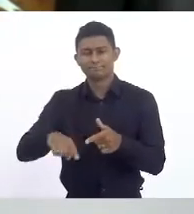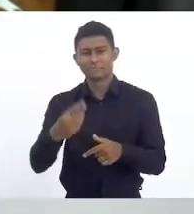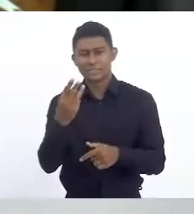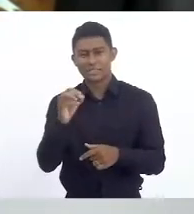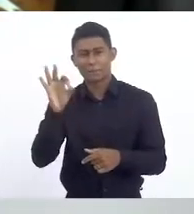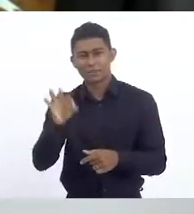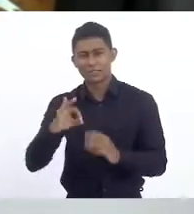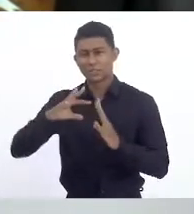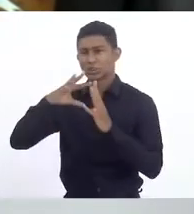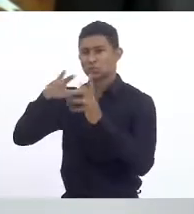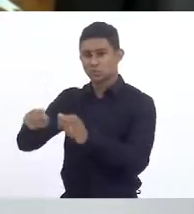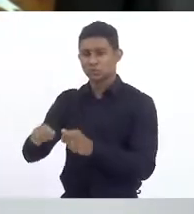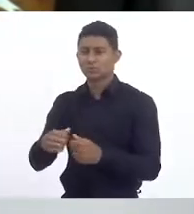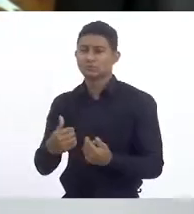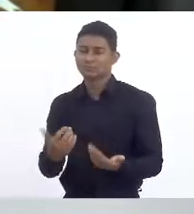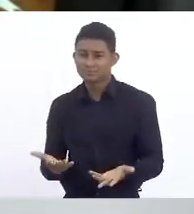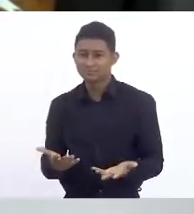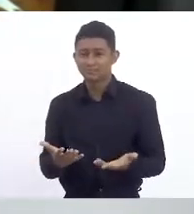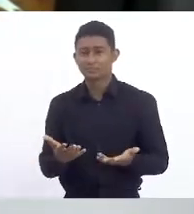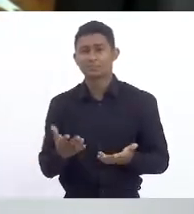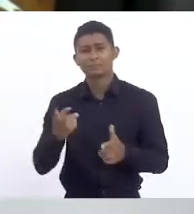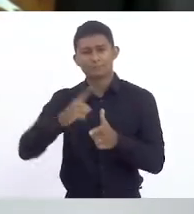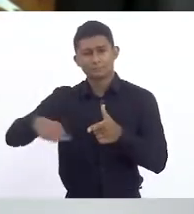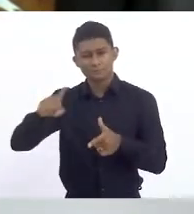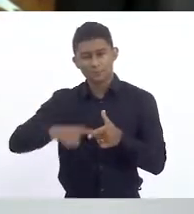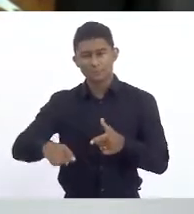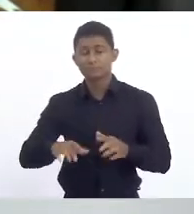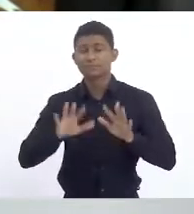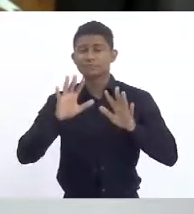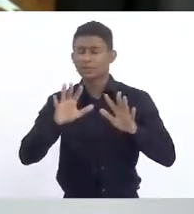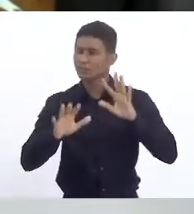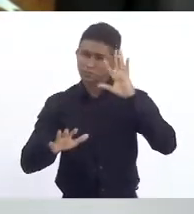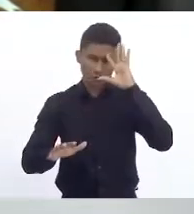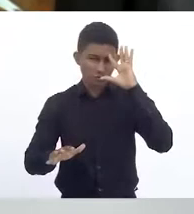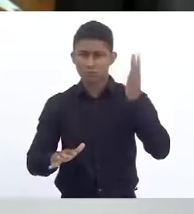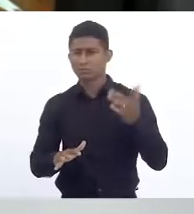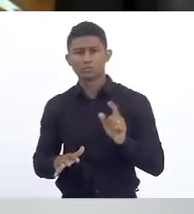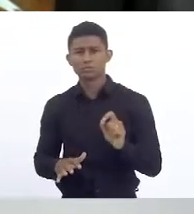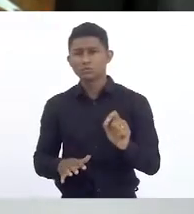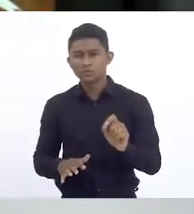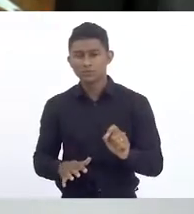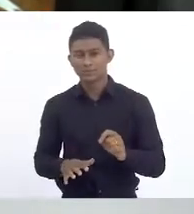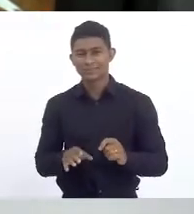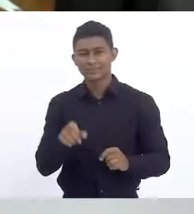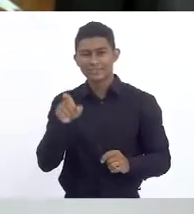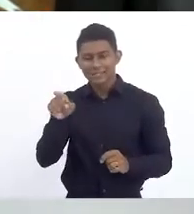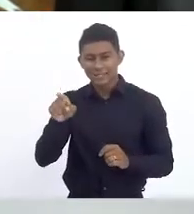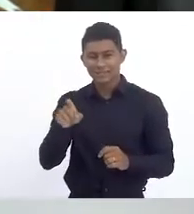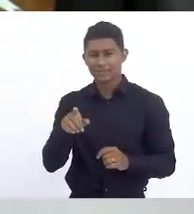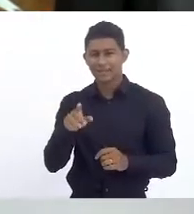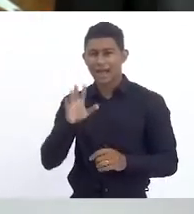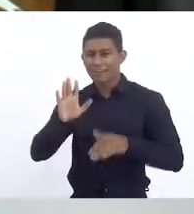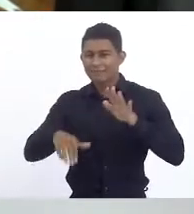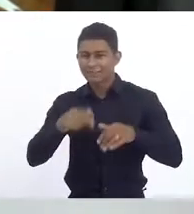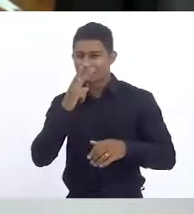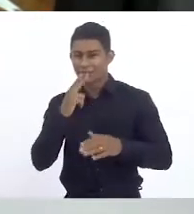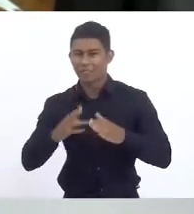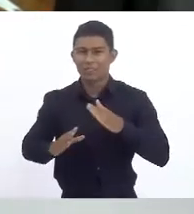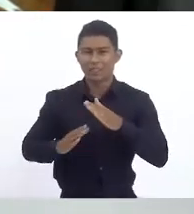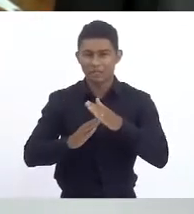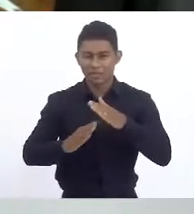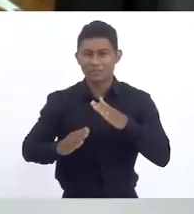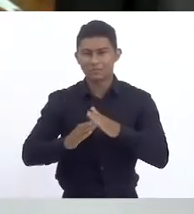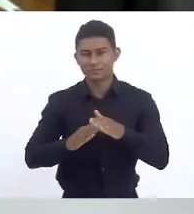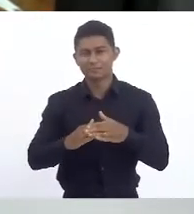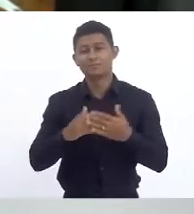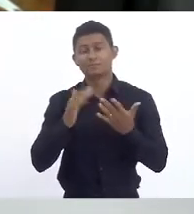tem um problema aí vai ter uma solução de restrição de oferta, e que, na verdade, vai